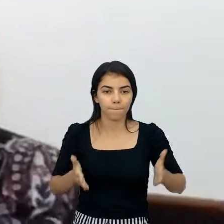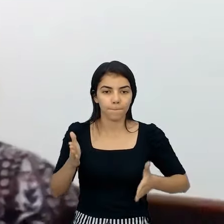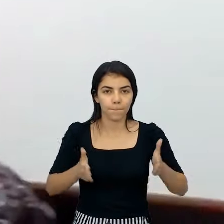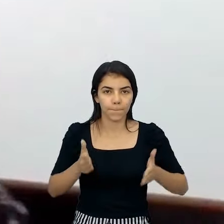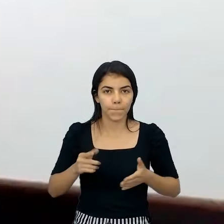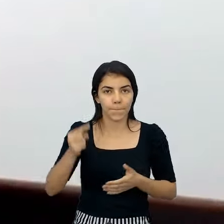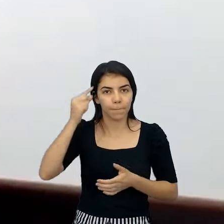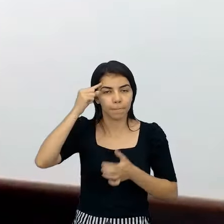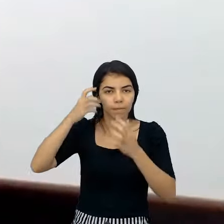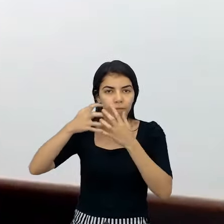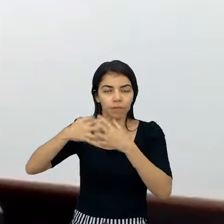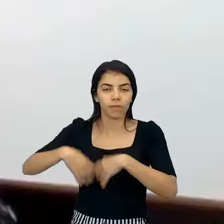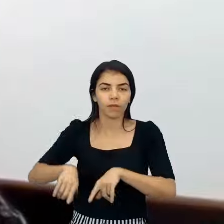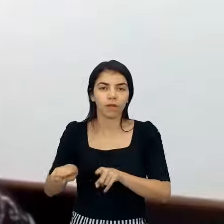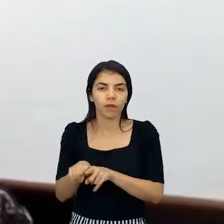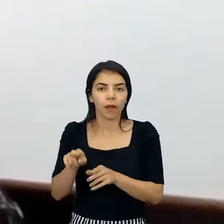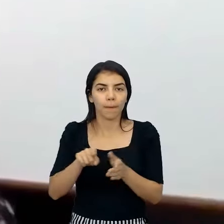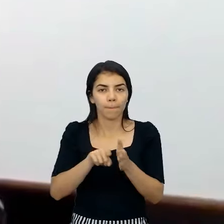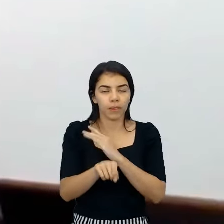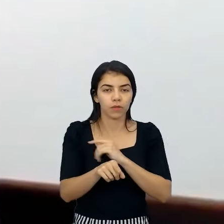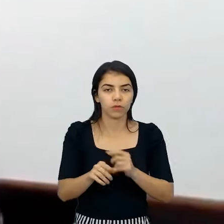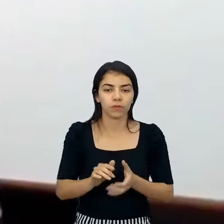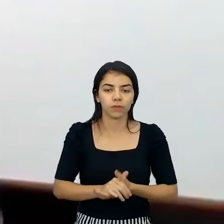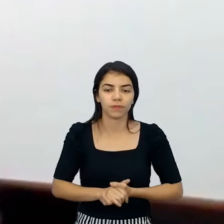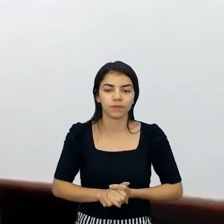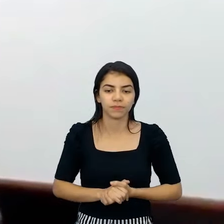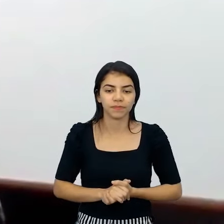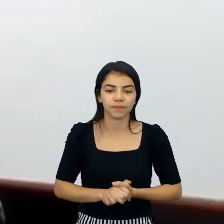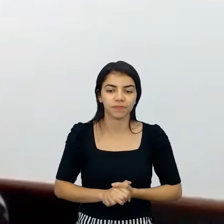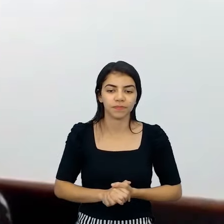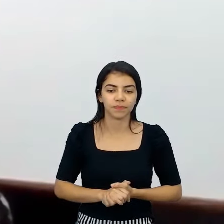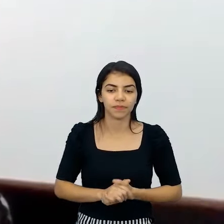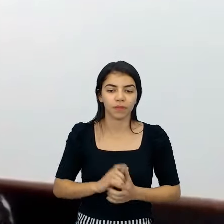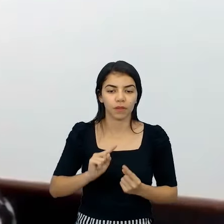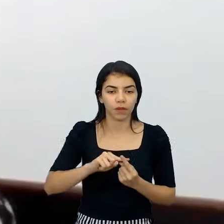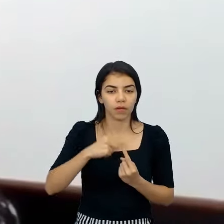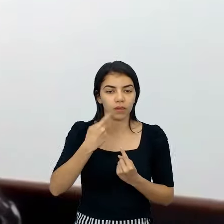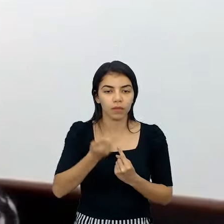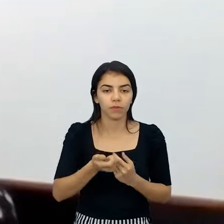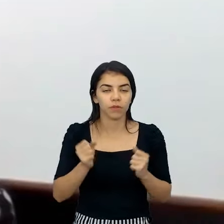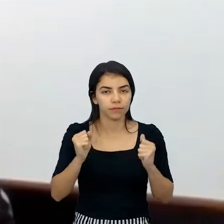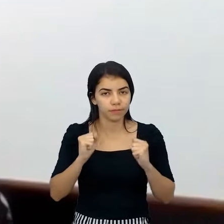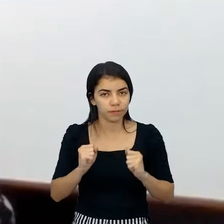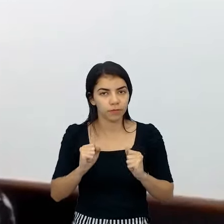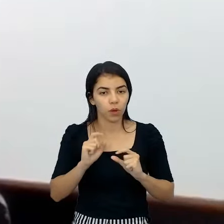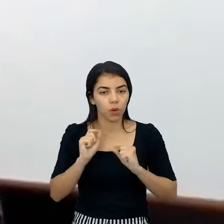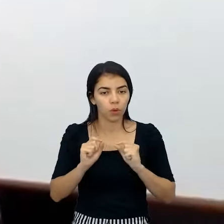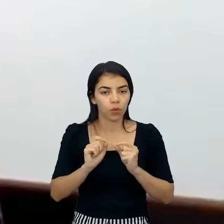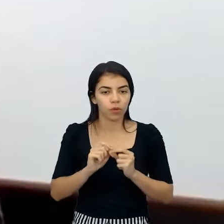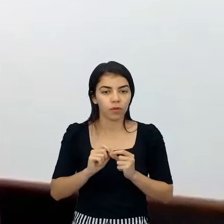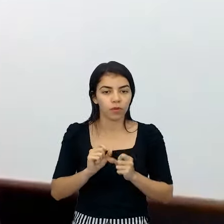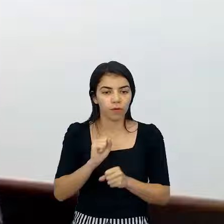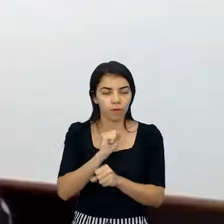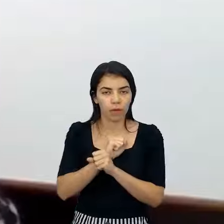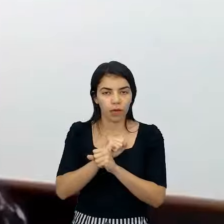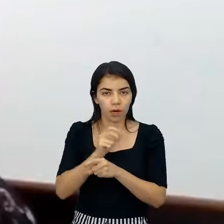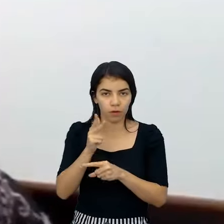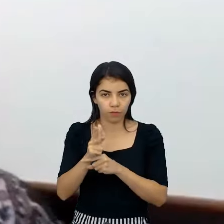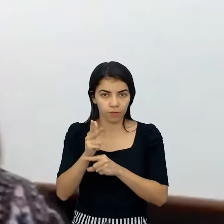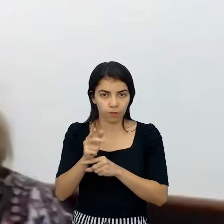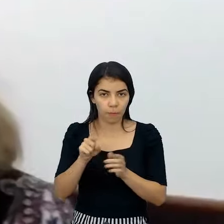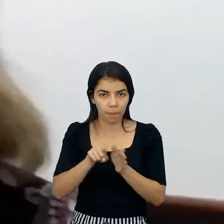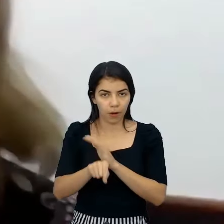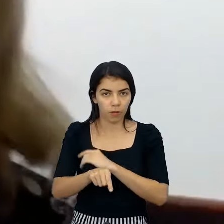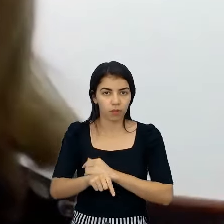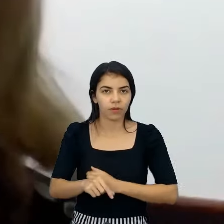reflexão, é o momento em que eu faço a pergunta e vocês podem, né, de repente, ouvir e pausar aí o vídeo. Vamos lá? A